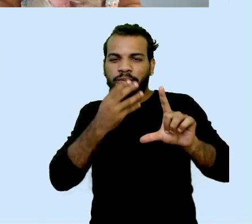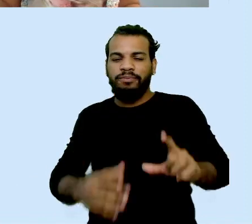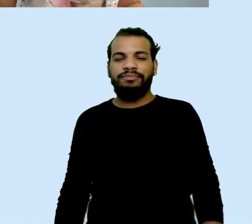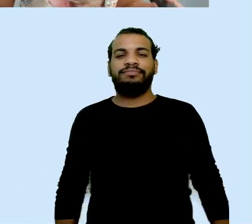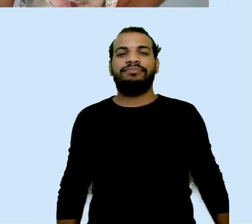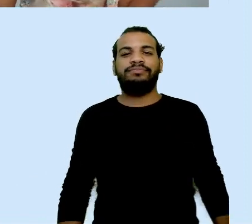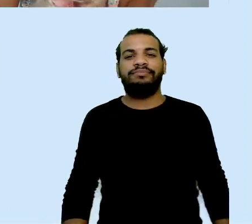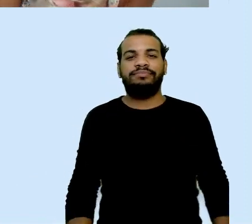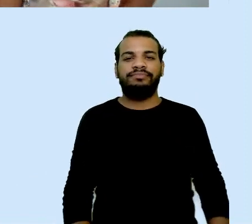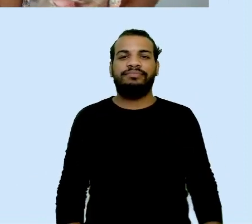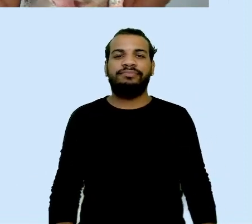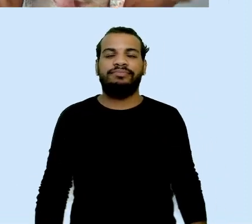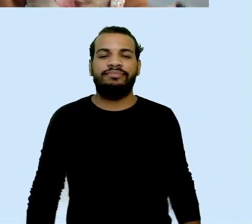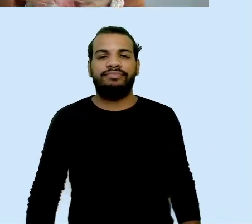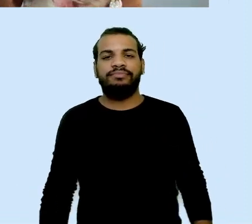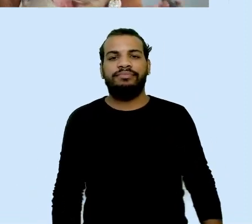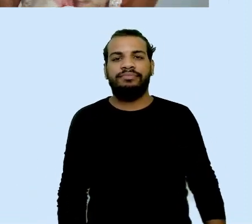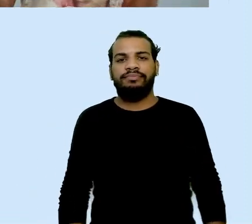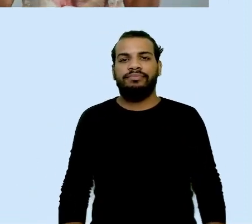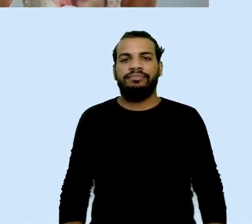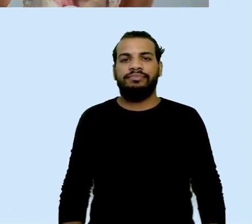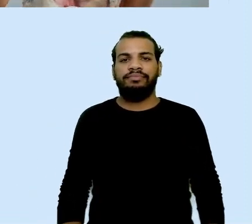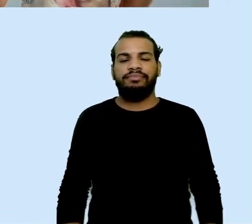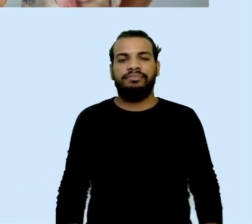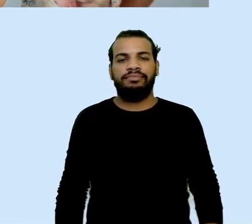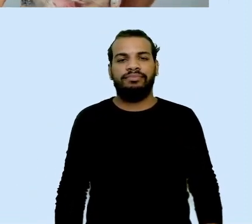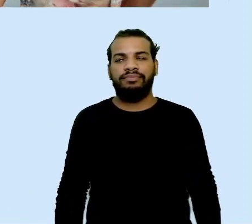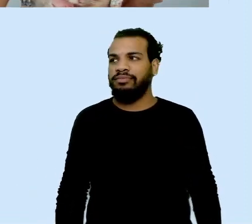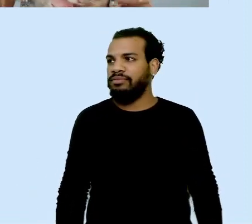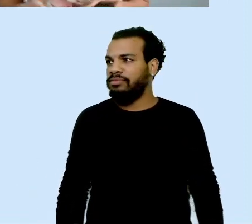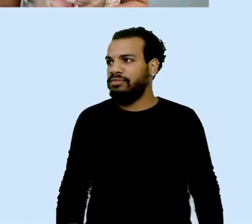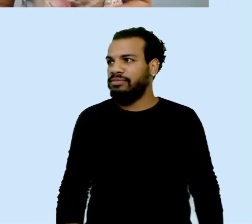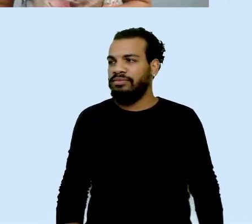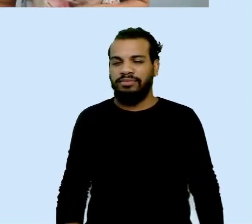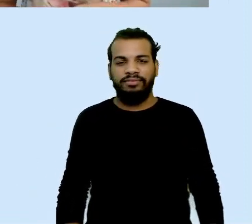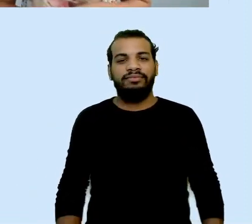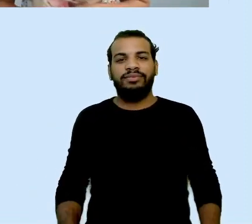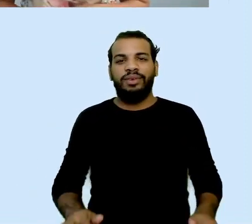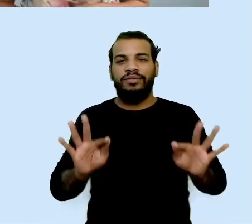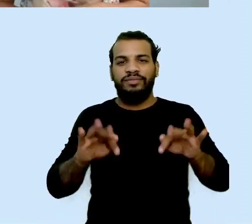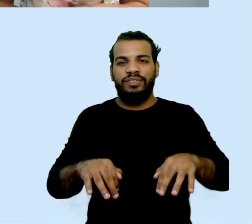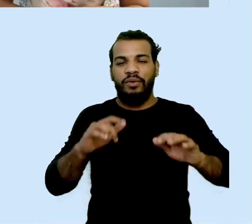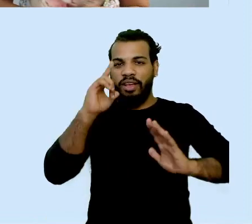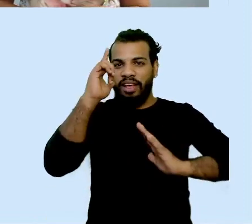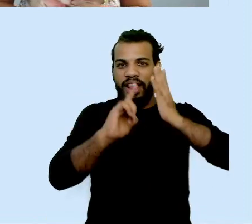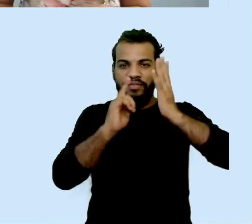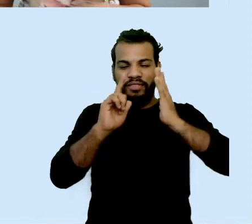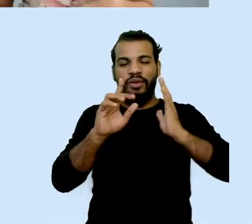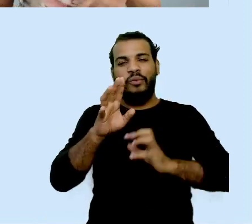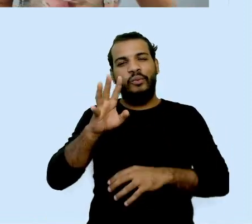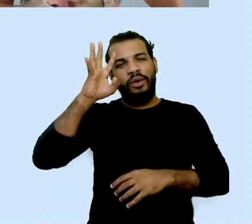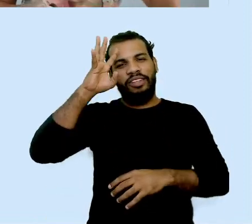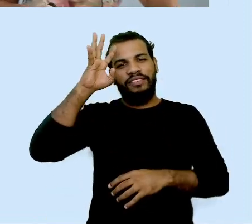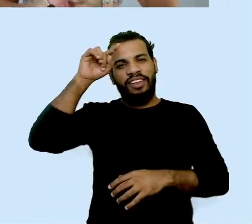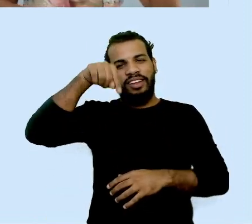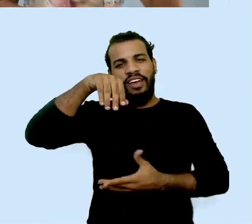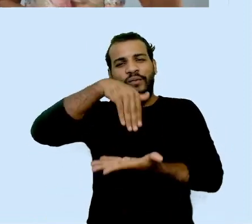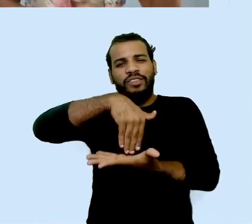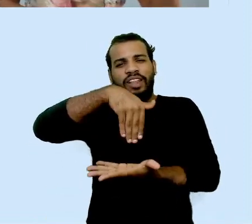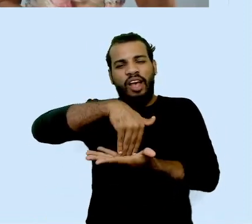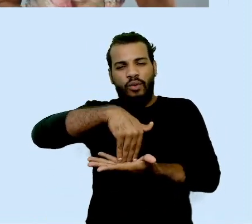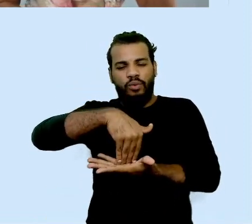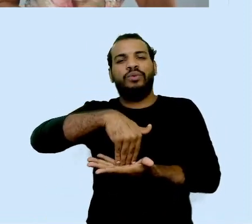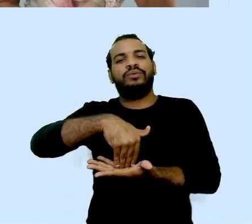aqui estamos querendo terminar o finzinho aí do nosso carnaval, aqui na nossa quarta-feira de cinzas. Todas as